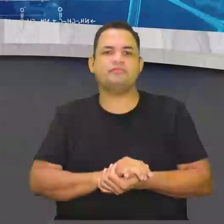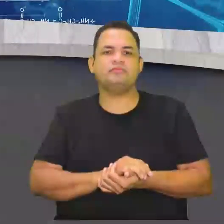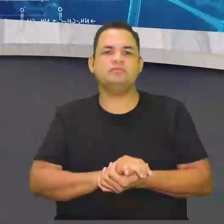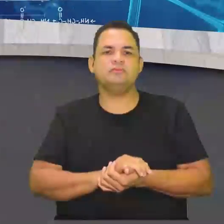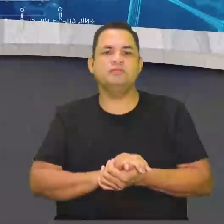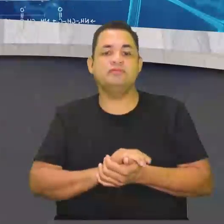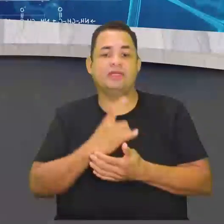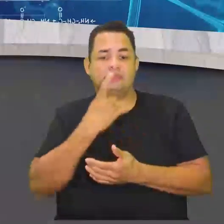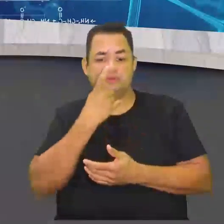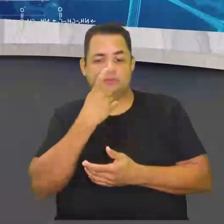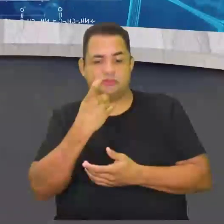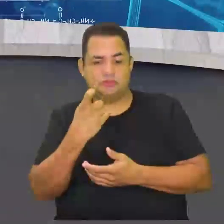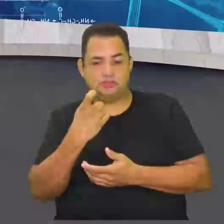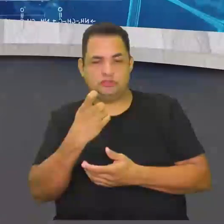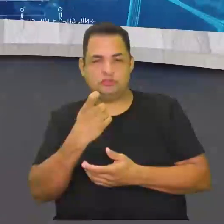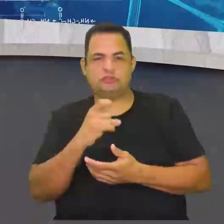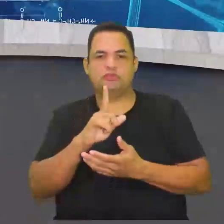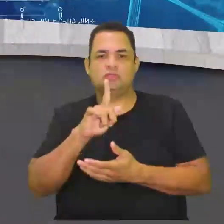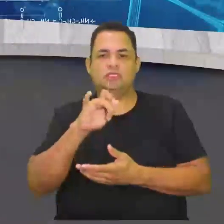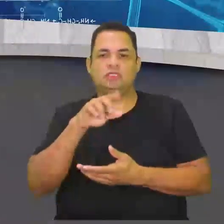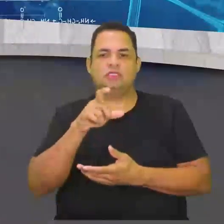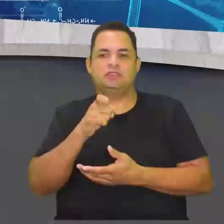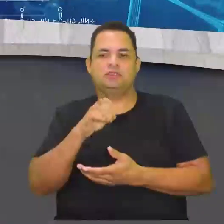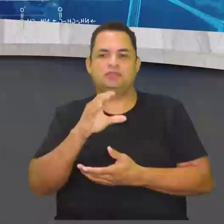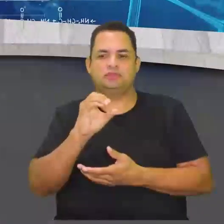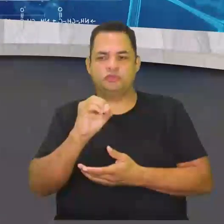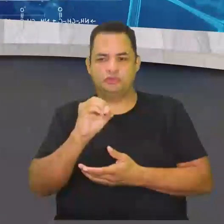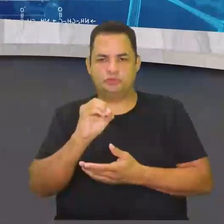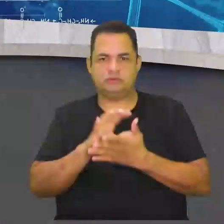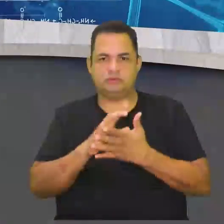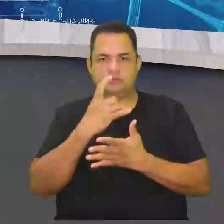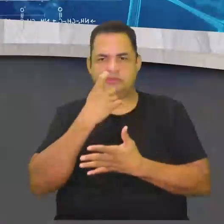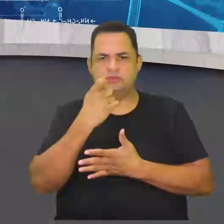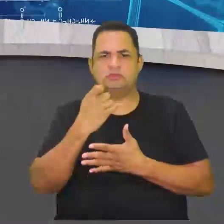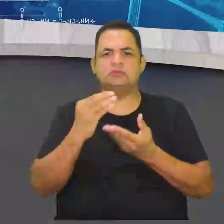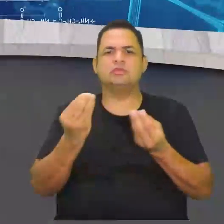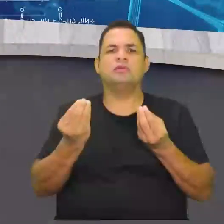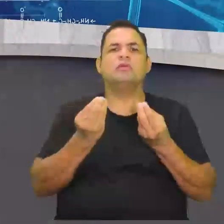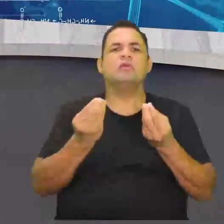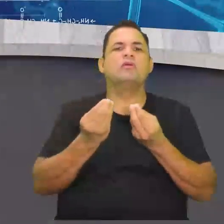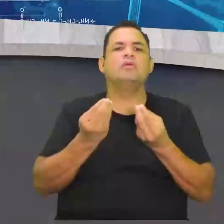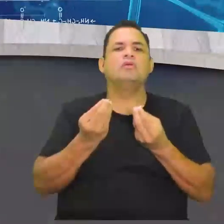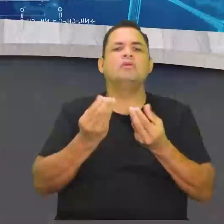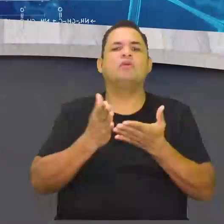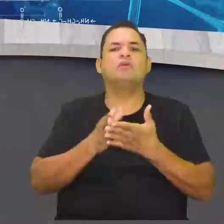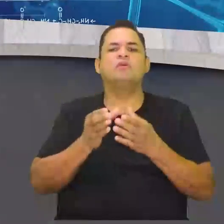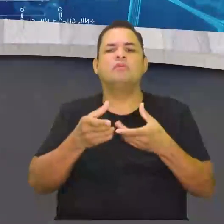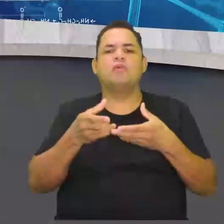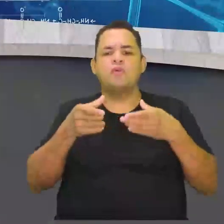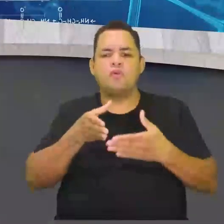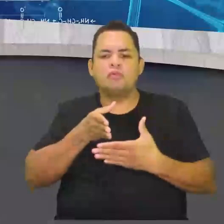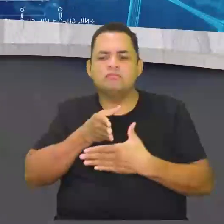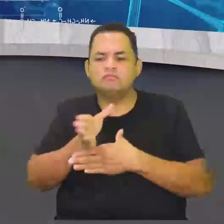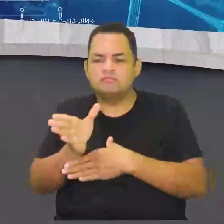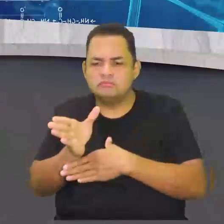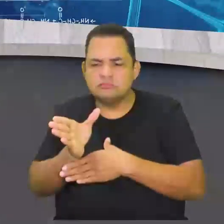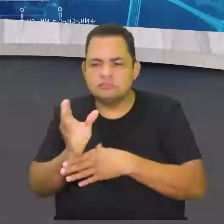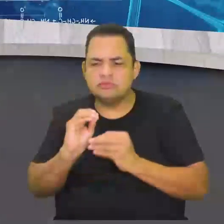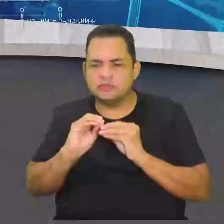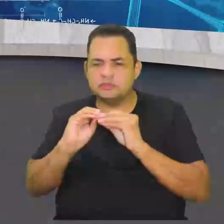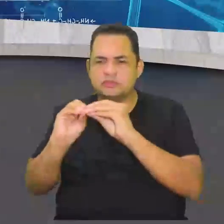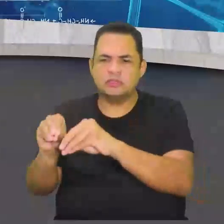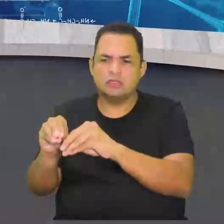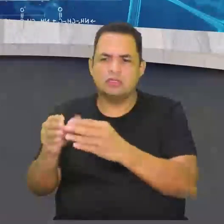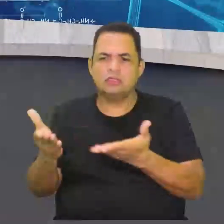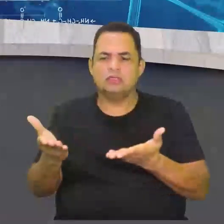o lixo. O lixo, nosso lixo, para a gente saber para onde é que vai, o que é feito com esse lixo.